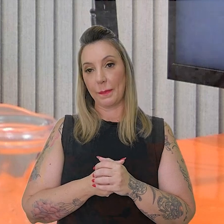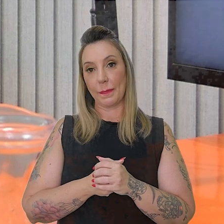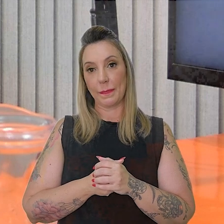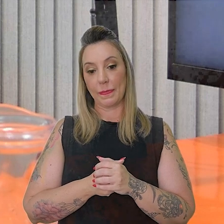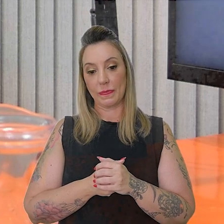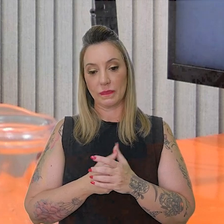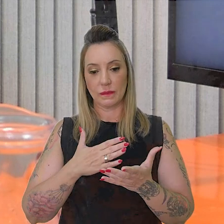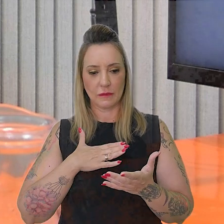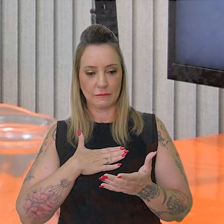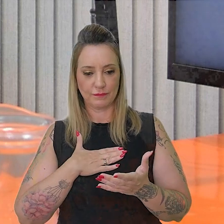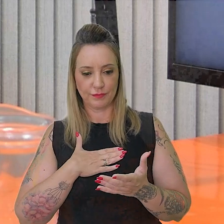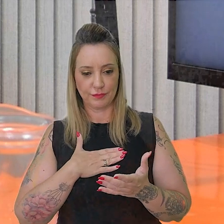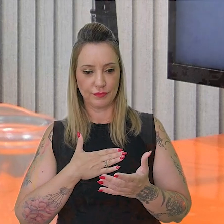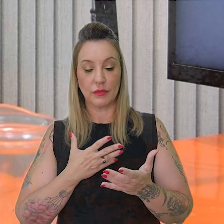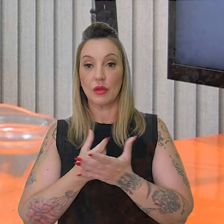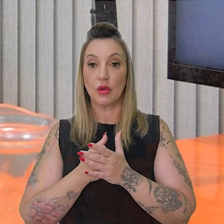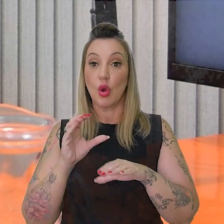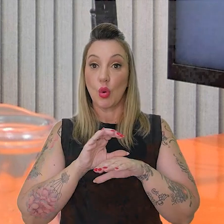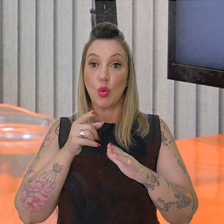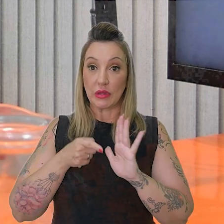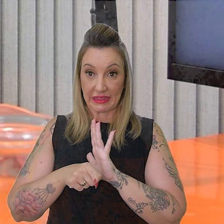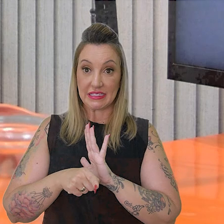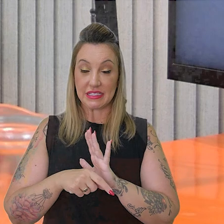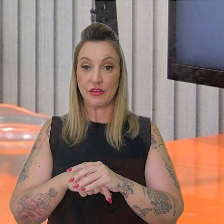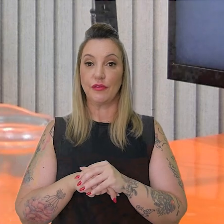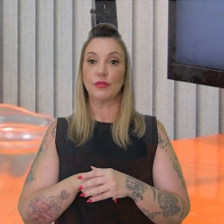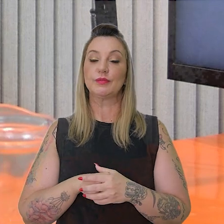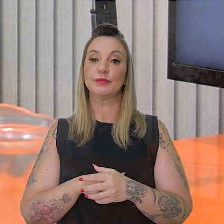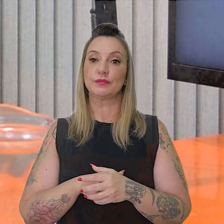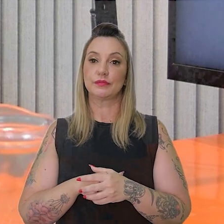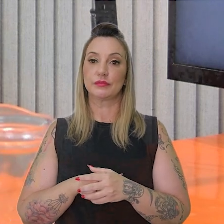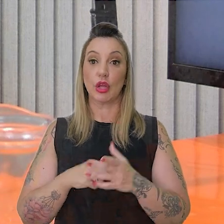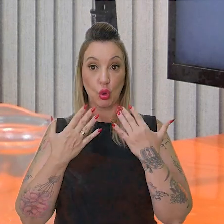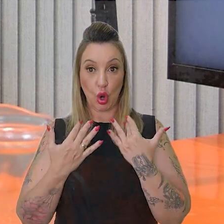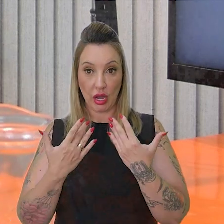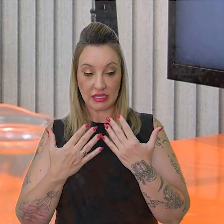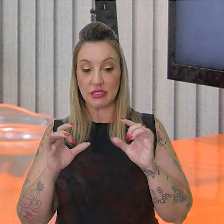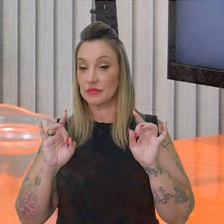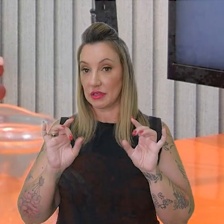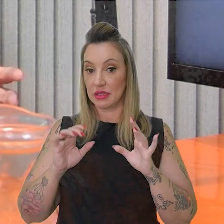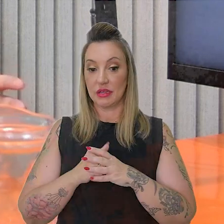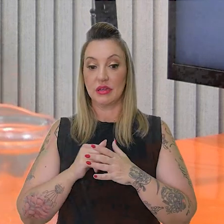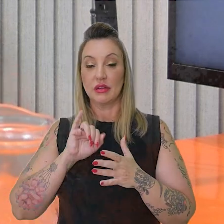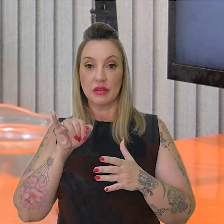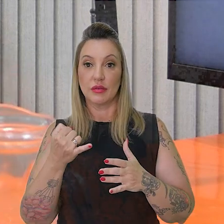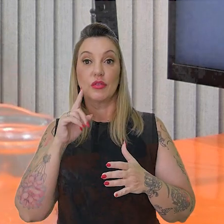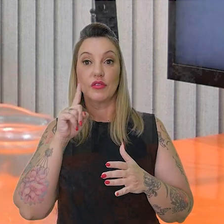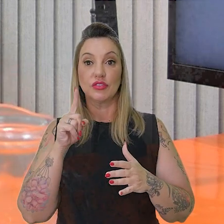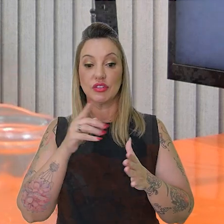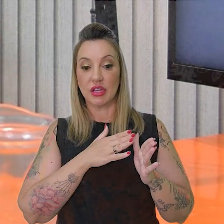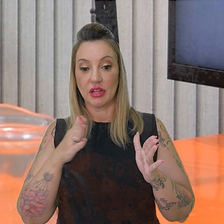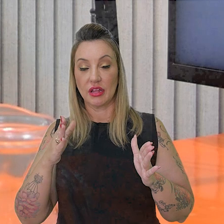eh eu eu adquiri o curso intensivo né do de coloração a especialização para eu já